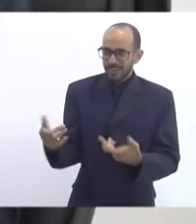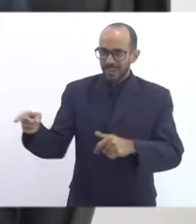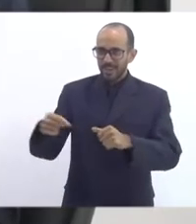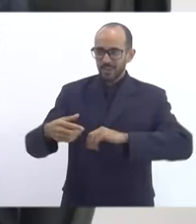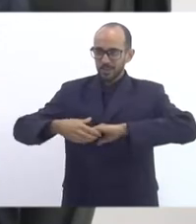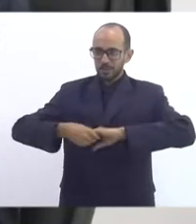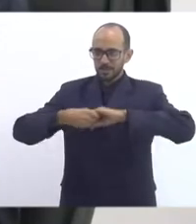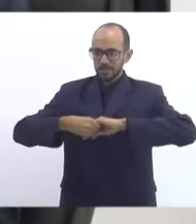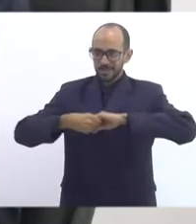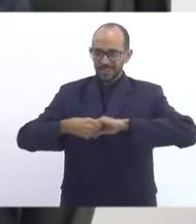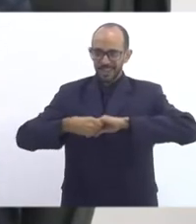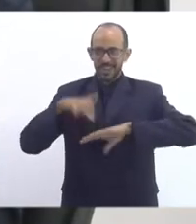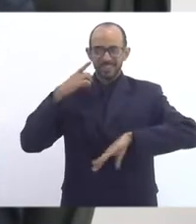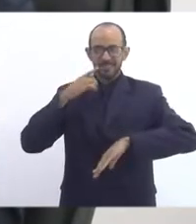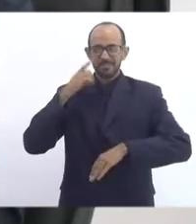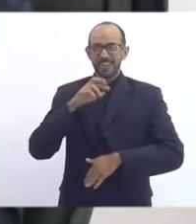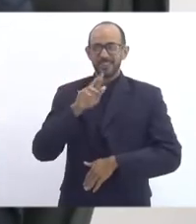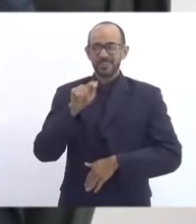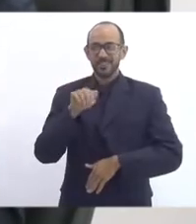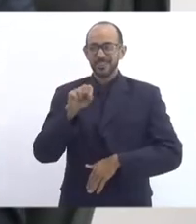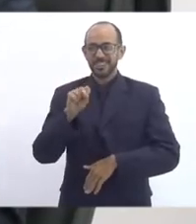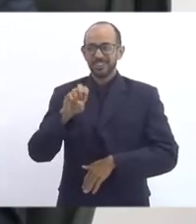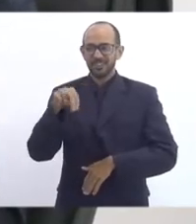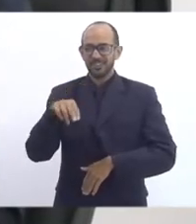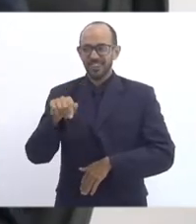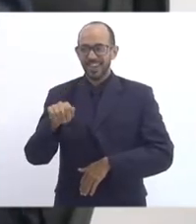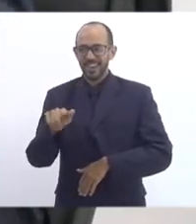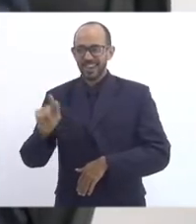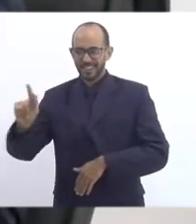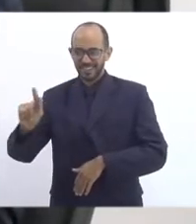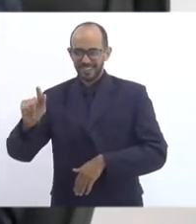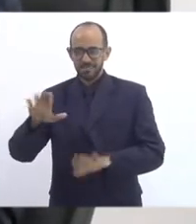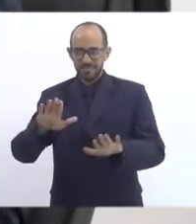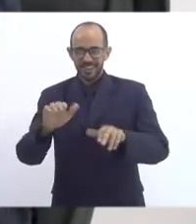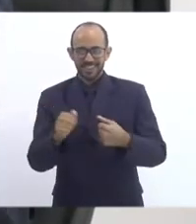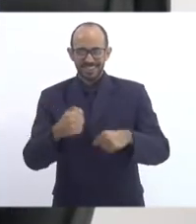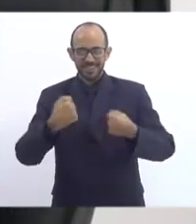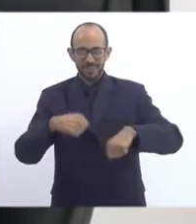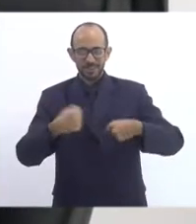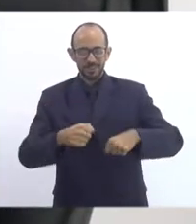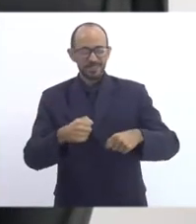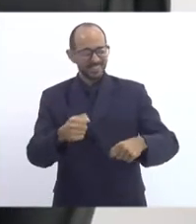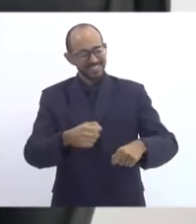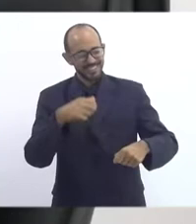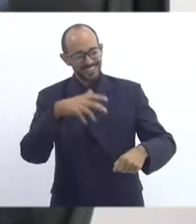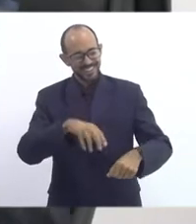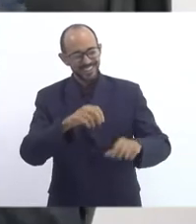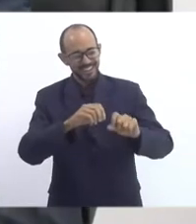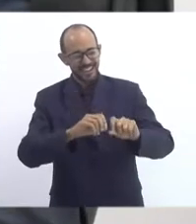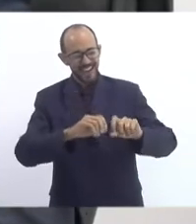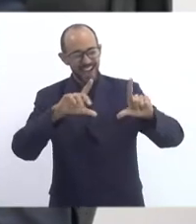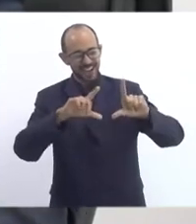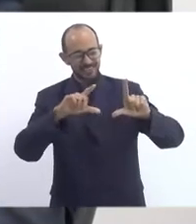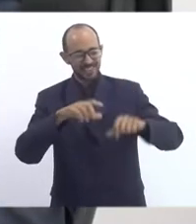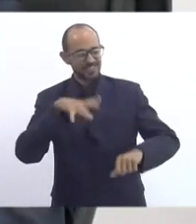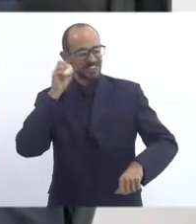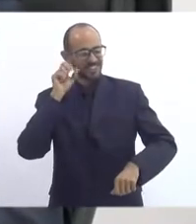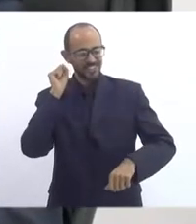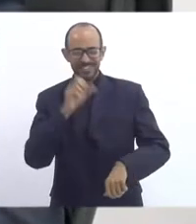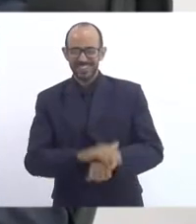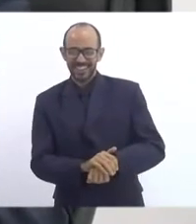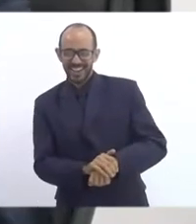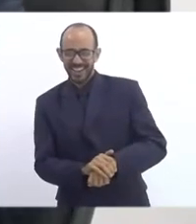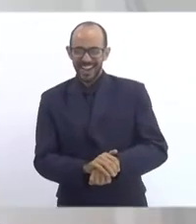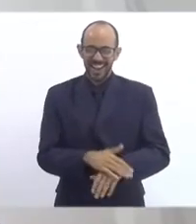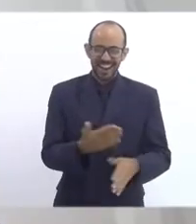do deputado Rosenberg Reis. Vossa Excelência precisa desmutar aí para ouvir a minha saudação. Vossa Excelência não ouviu. Agora eu estou ouvindo,